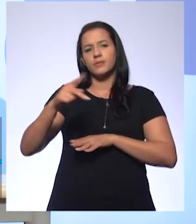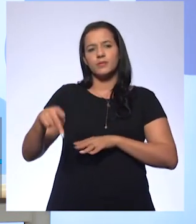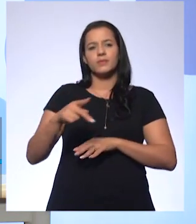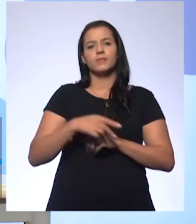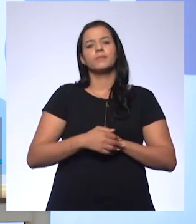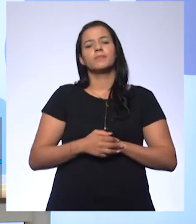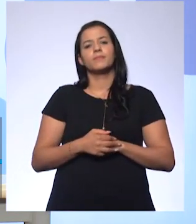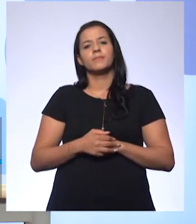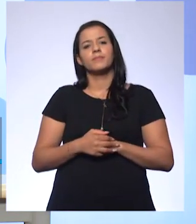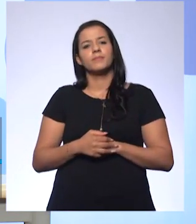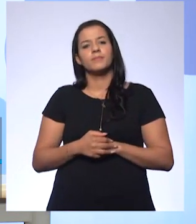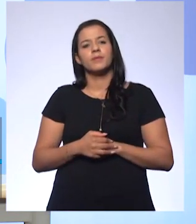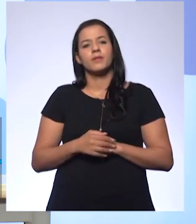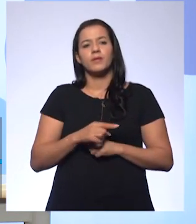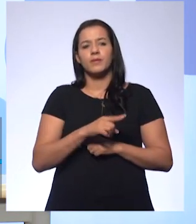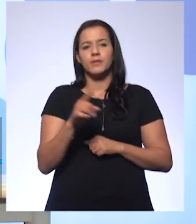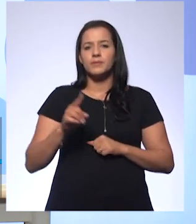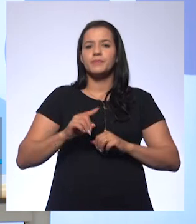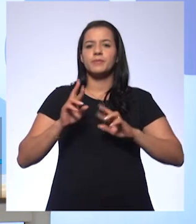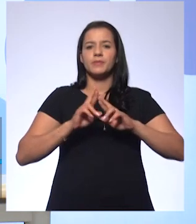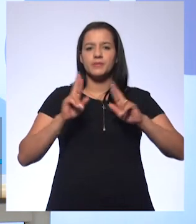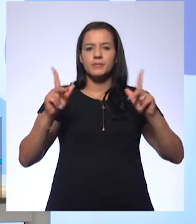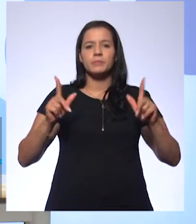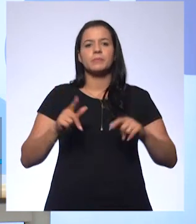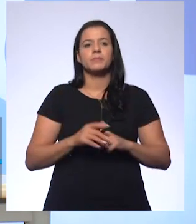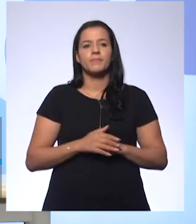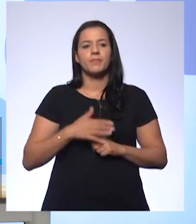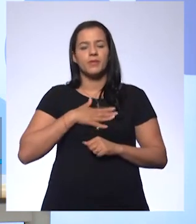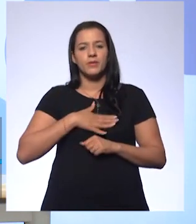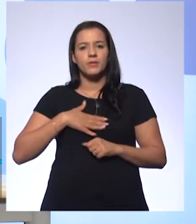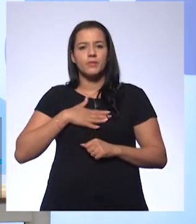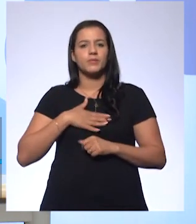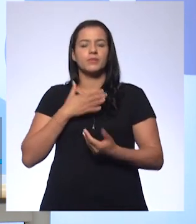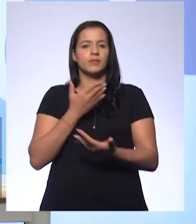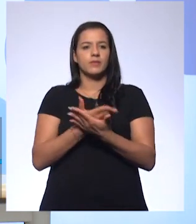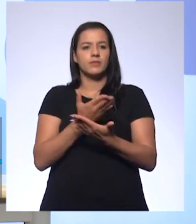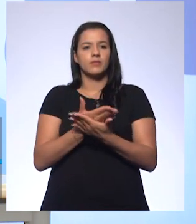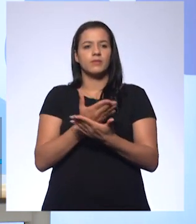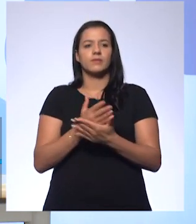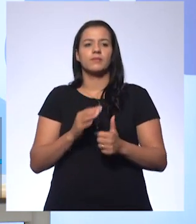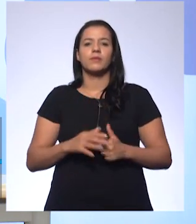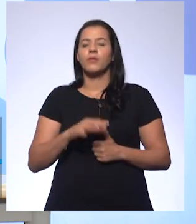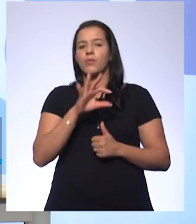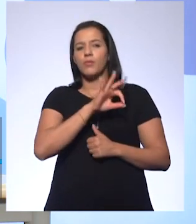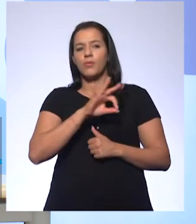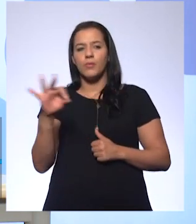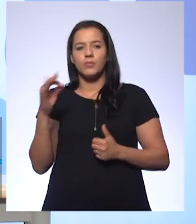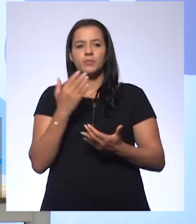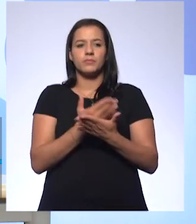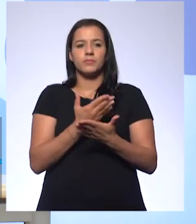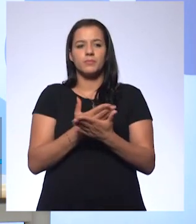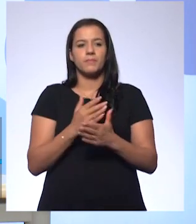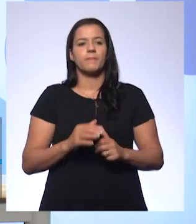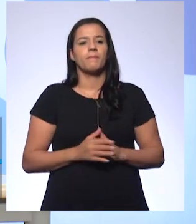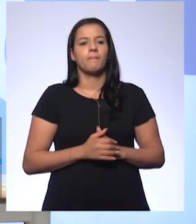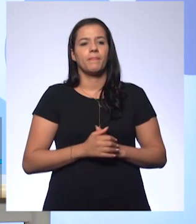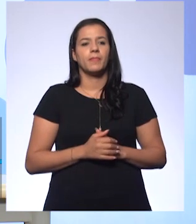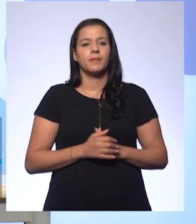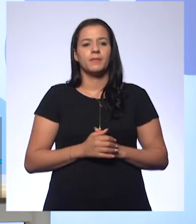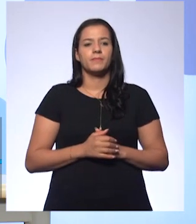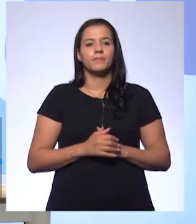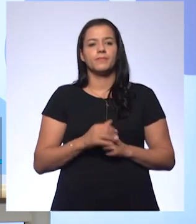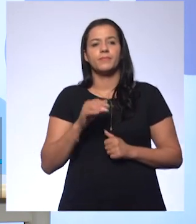Professor Antônio Carlos, saudações astronômicas. Achei muito bonitinho, muito interessante. Olha só, todo mundo,